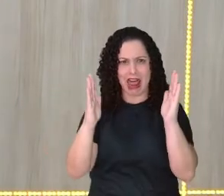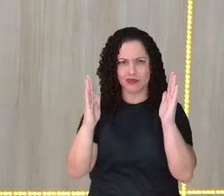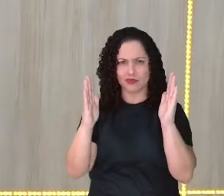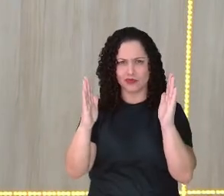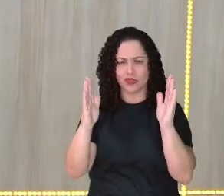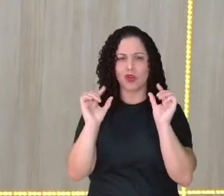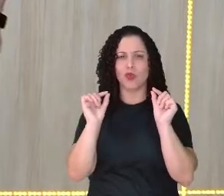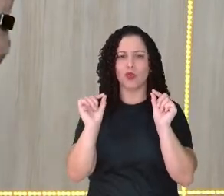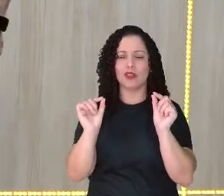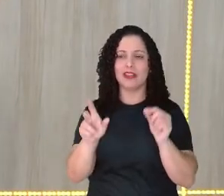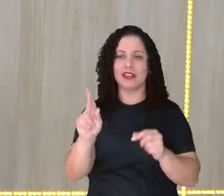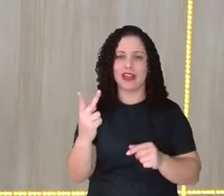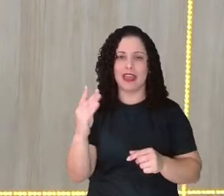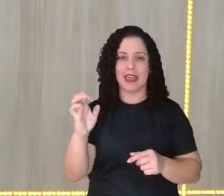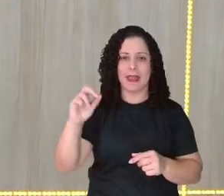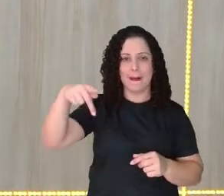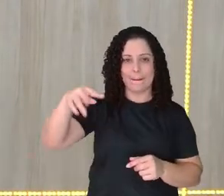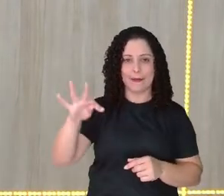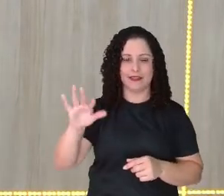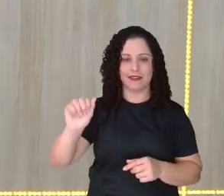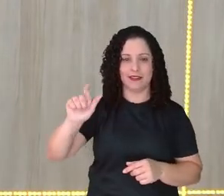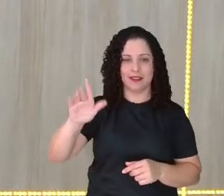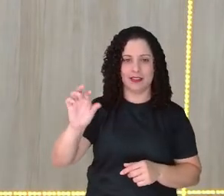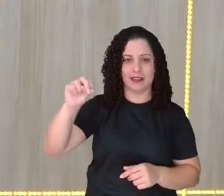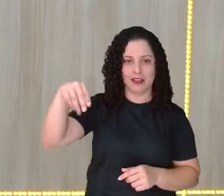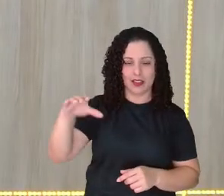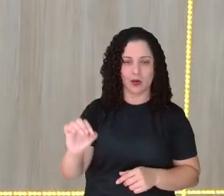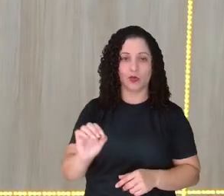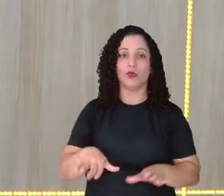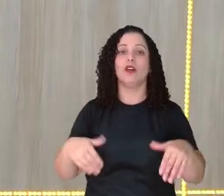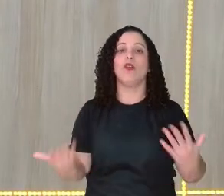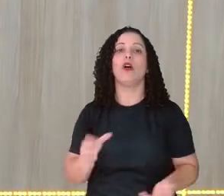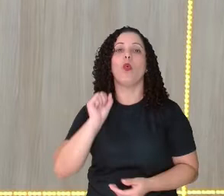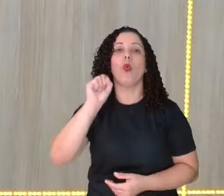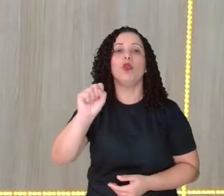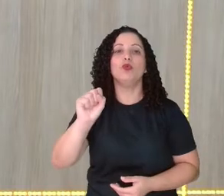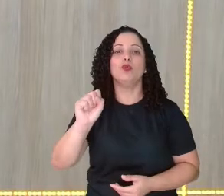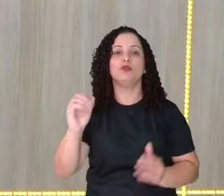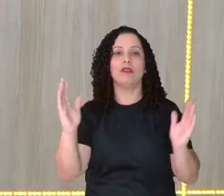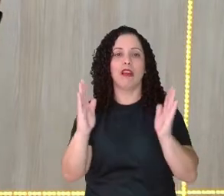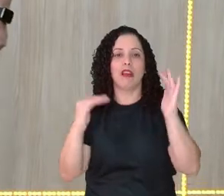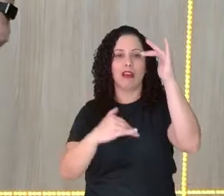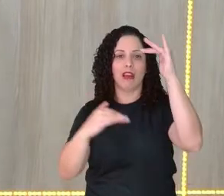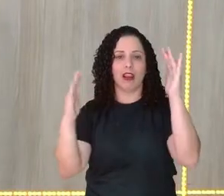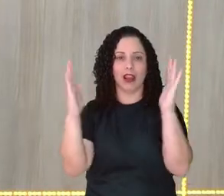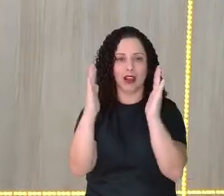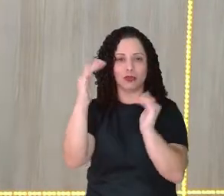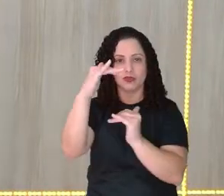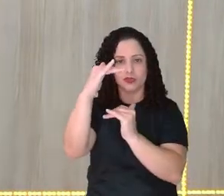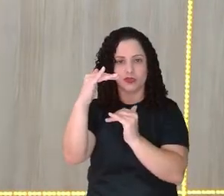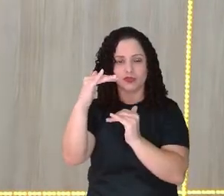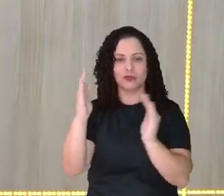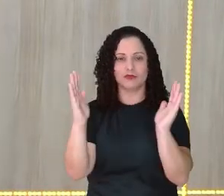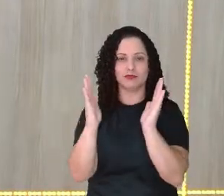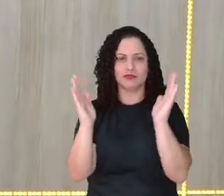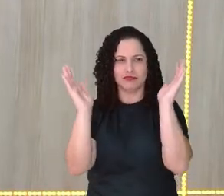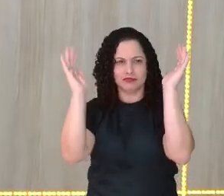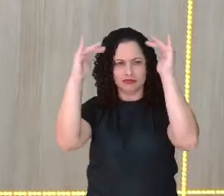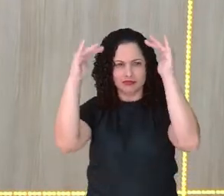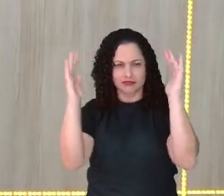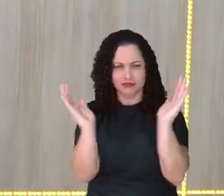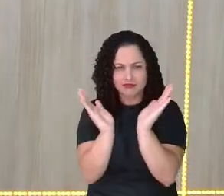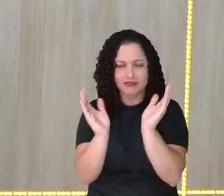de heptágono. Um polígono que tem 8 lados, ele é chamado de octógono. Pedro, eu posso chamar ele de